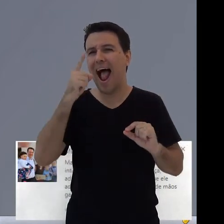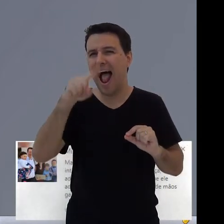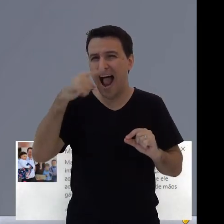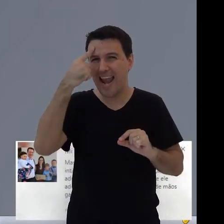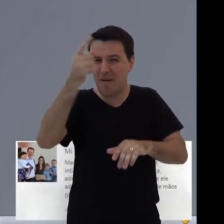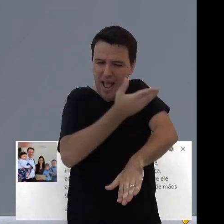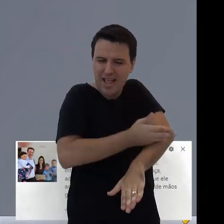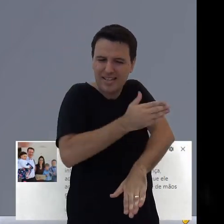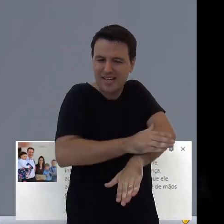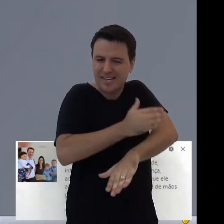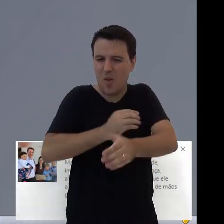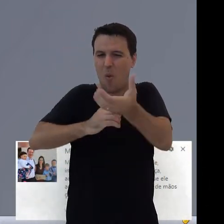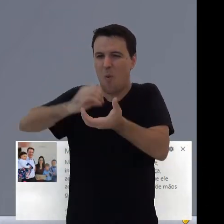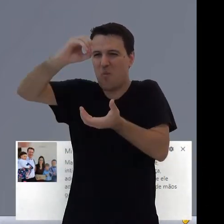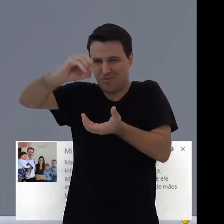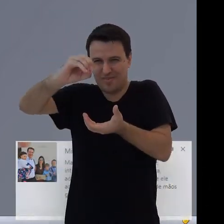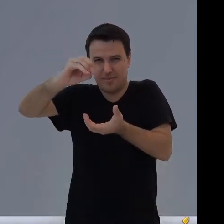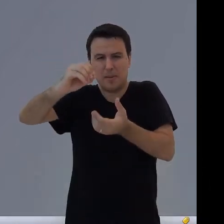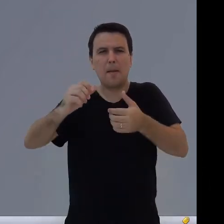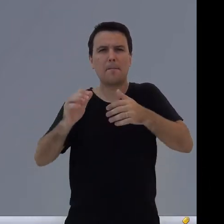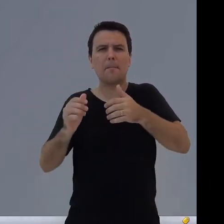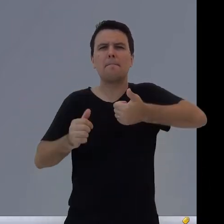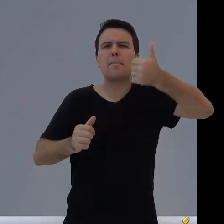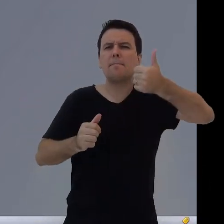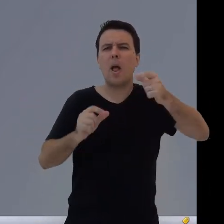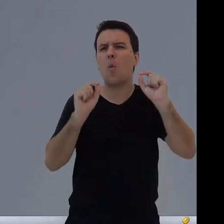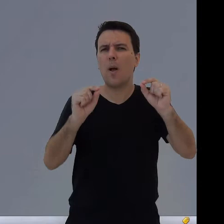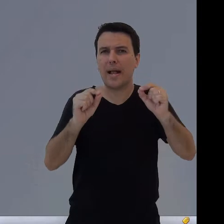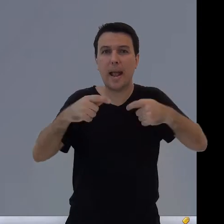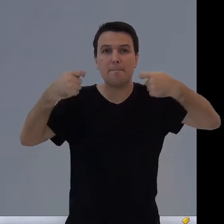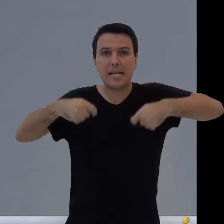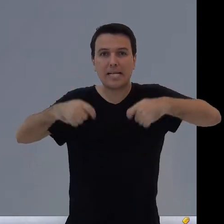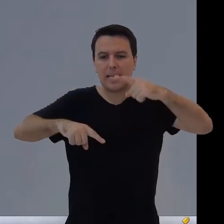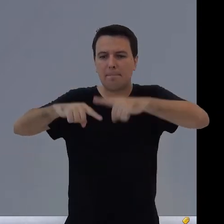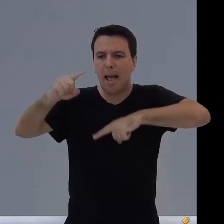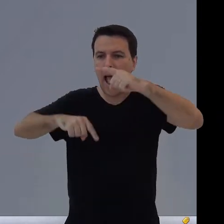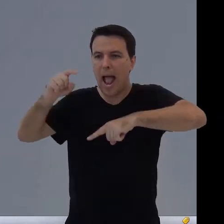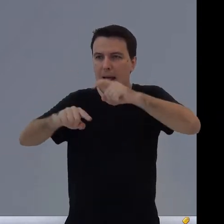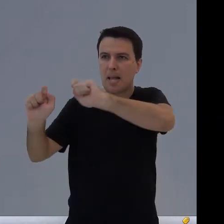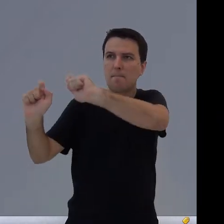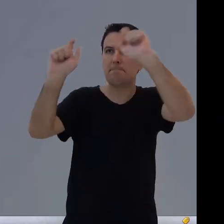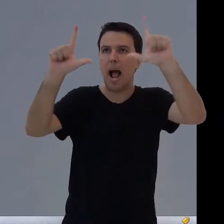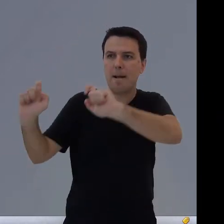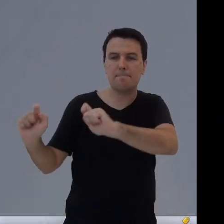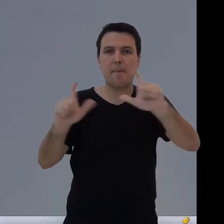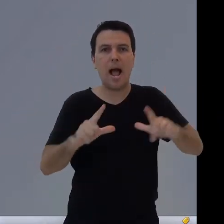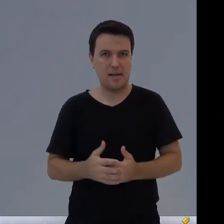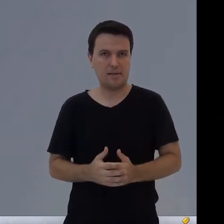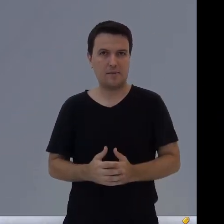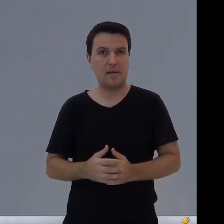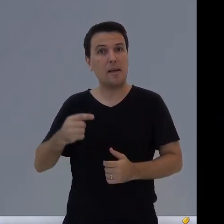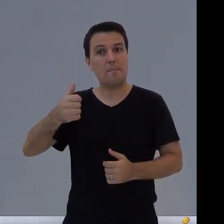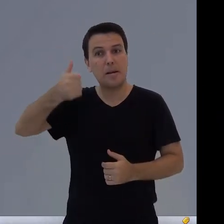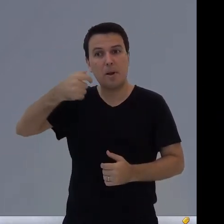do nosso exercício. Primeiro passo para fazer a montagem é você abrir todas as peças que envolvem essa montagem.